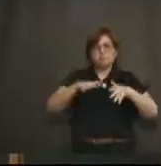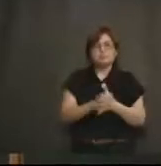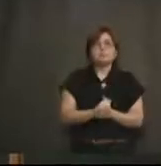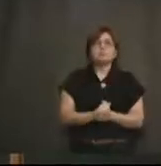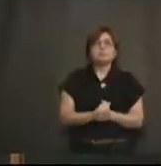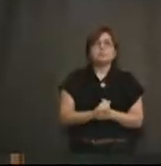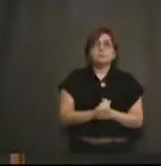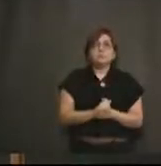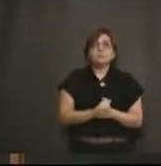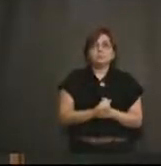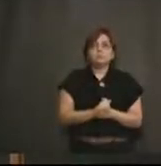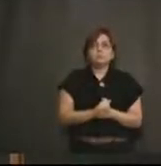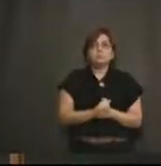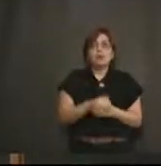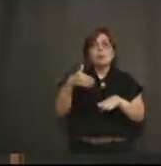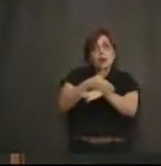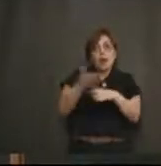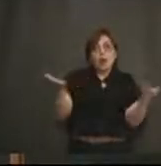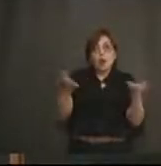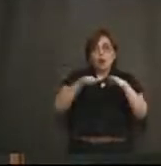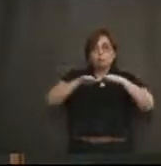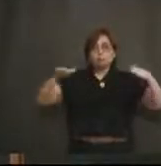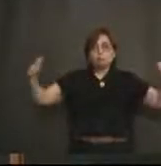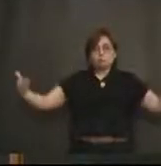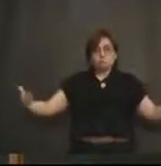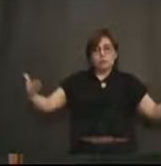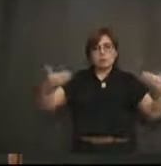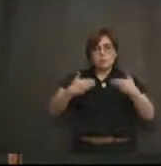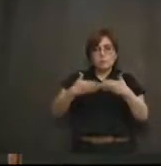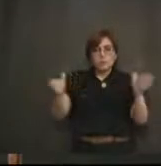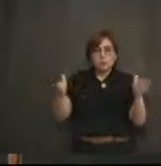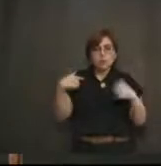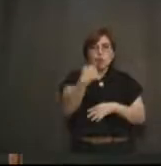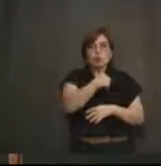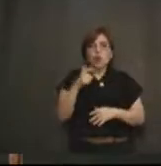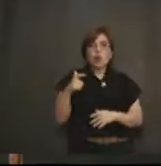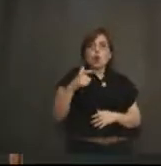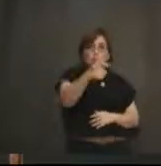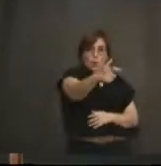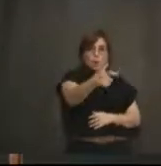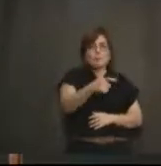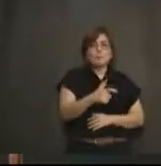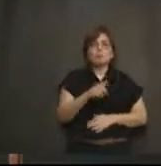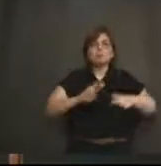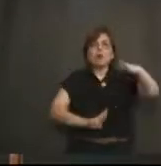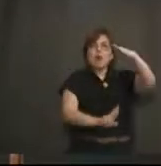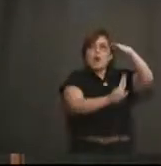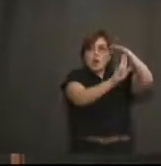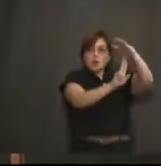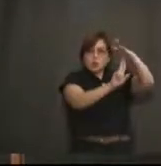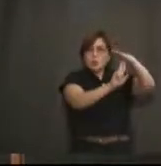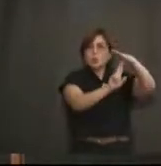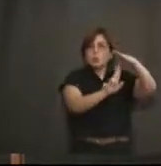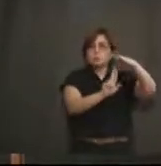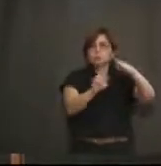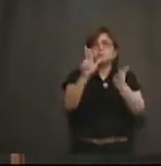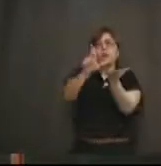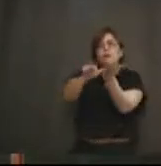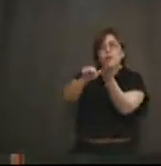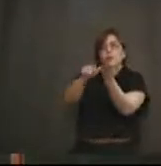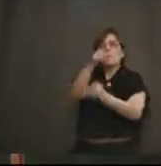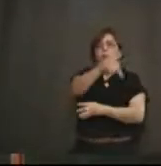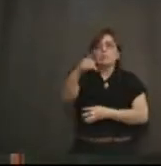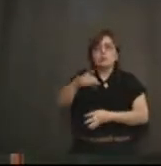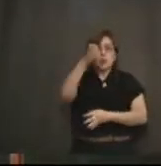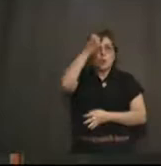Para compor a mesa de abertura, convidamos o magnífico reitor da Universidade Federal do Pará, professor